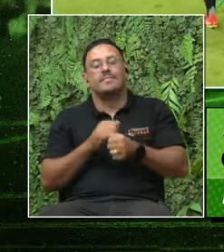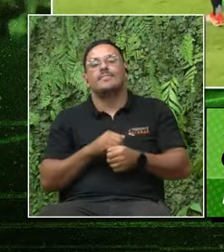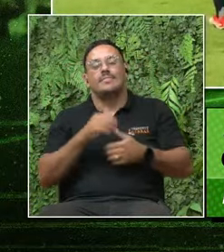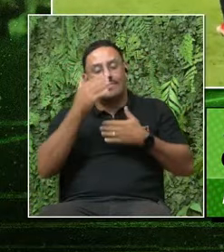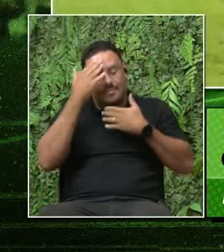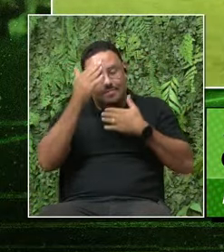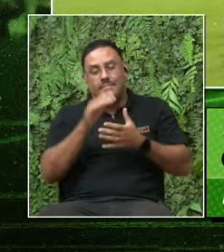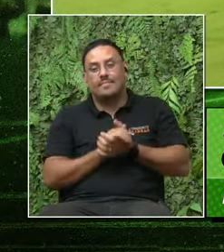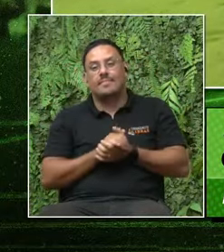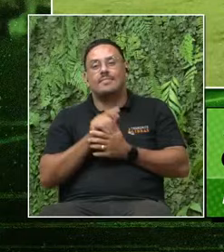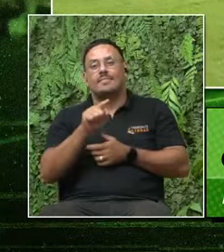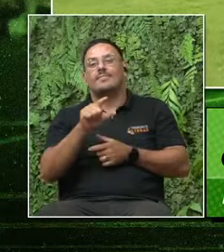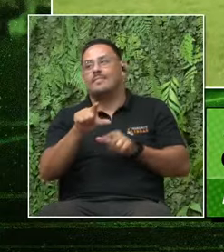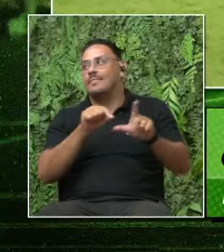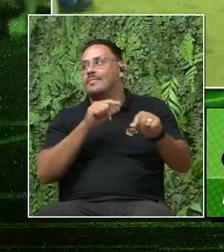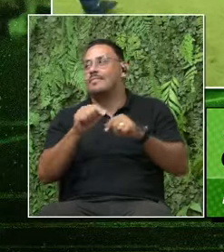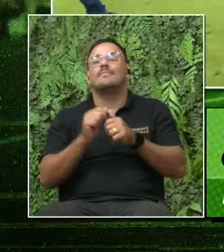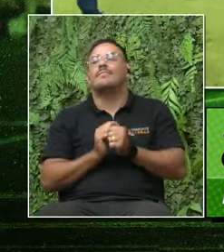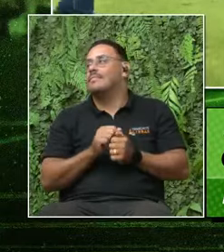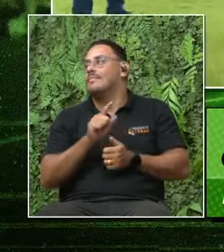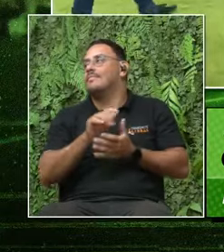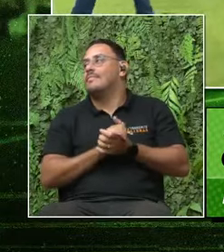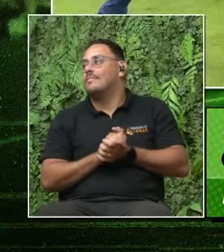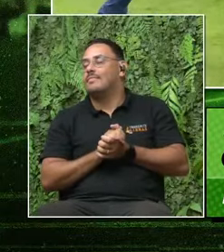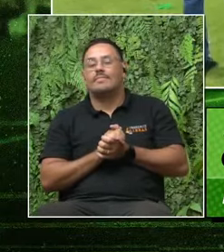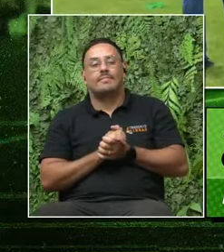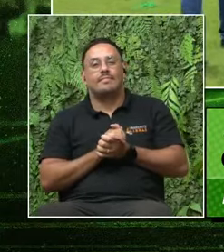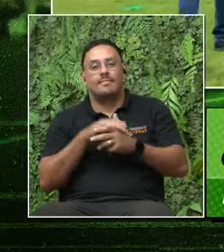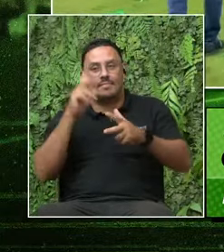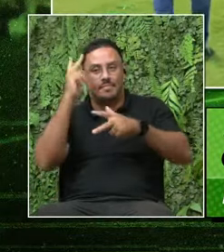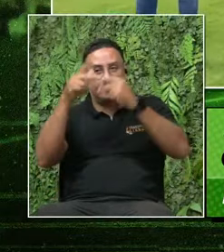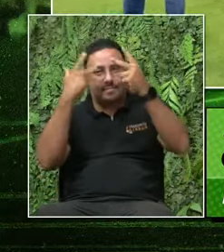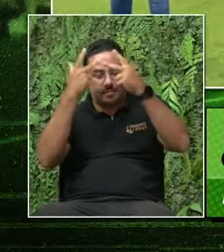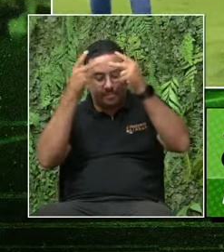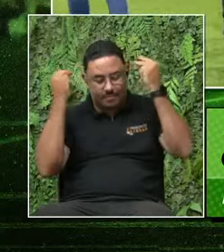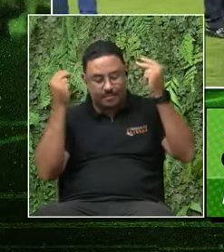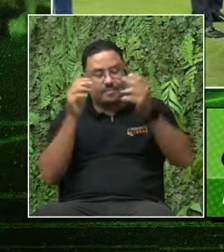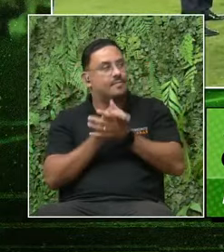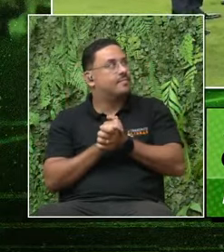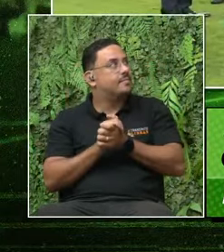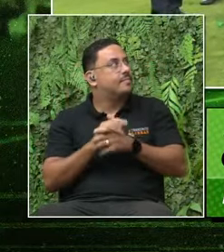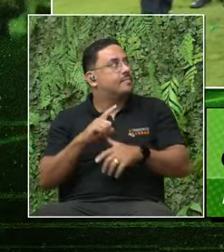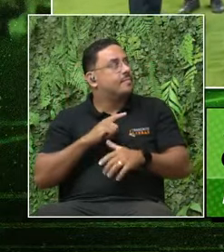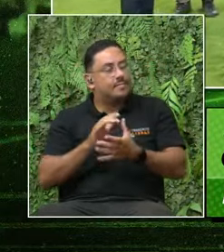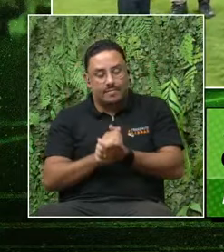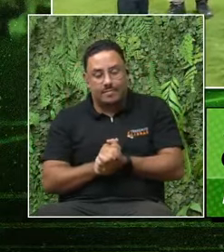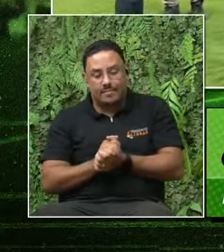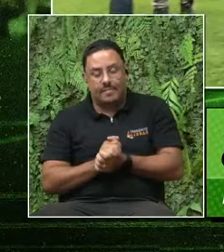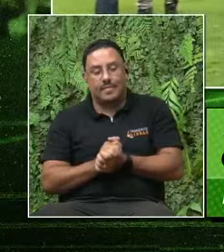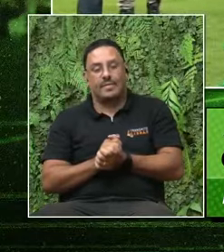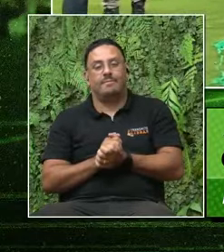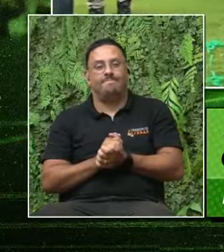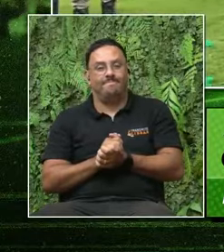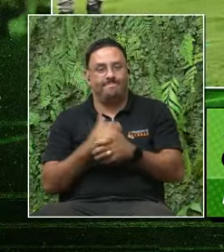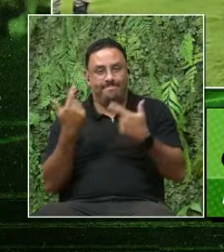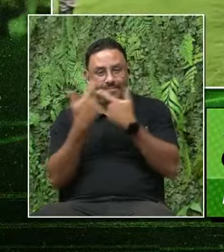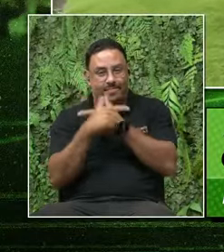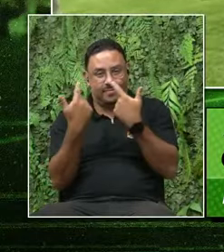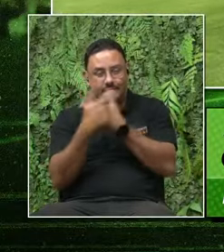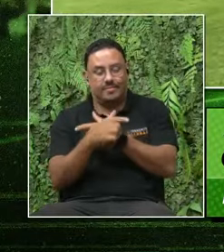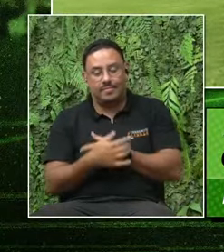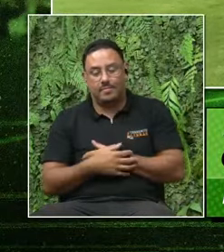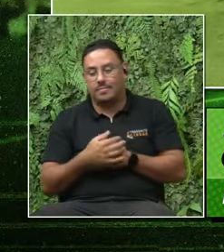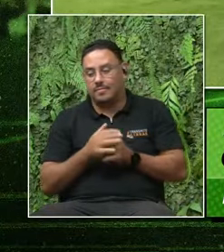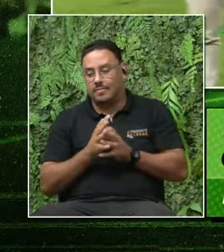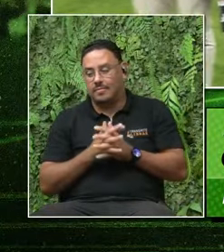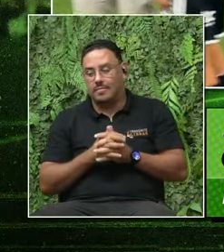obrigado tá aí ó a escolha feita vai de enfermeirinha de acordo com o que F Ô bomba Ô